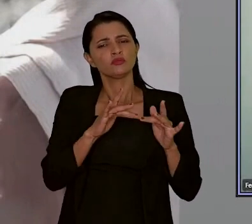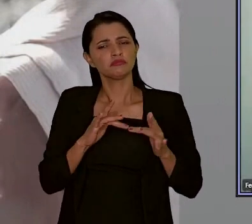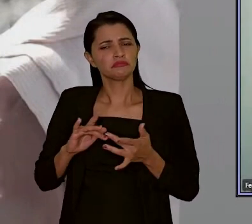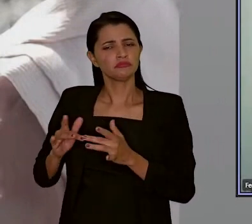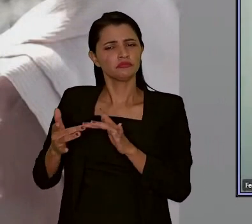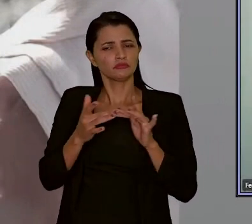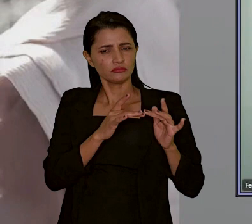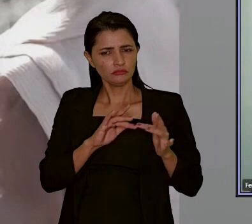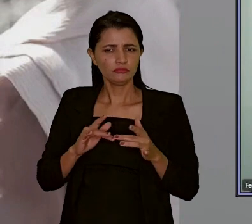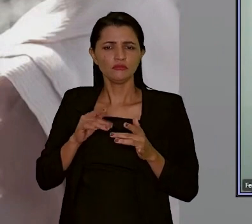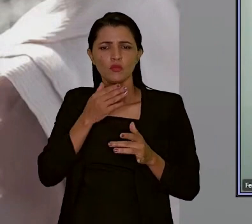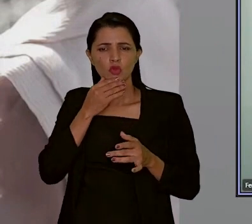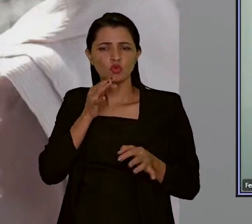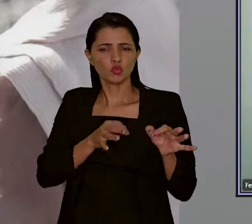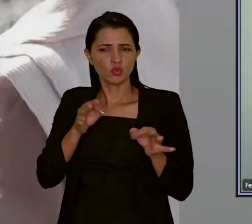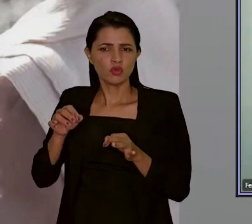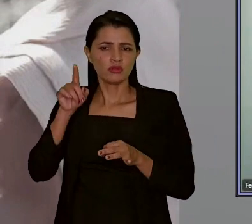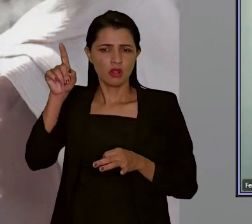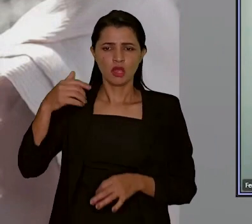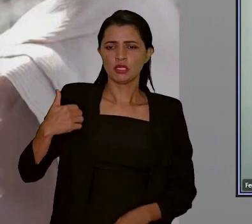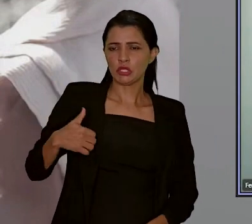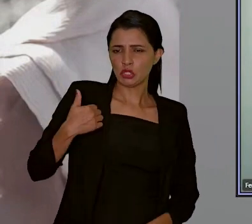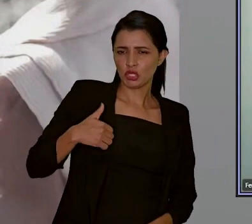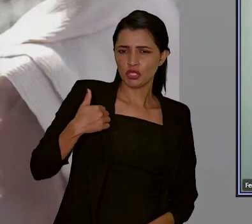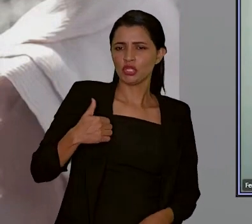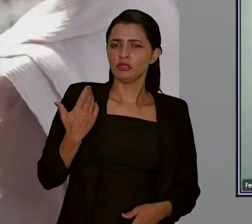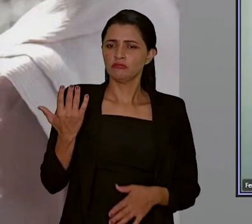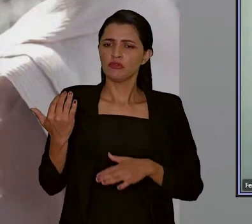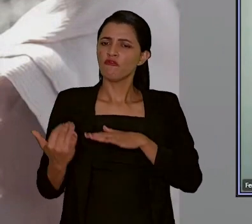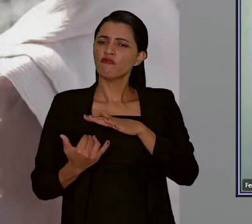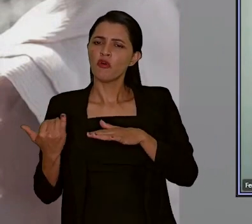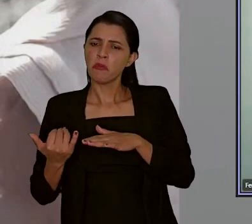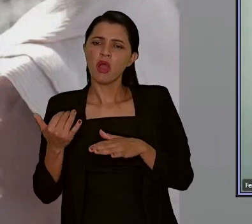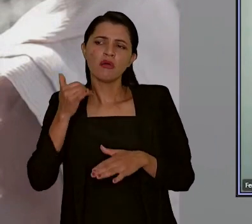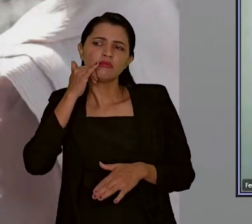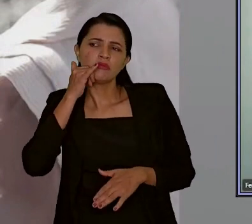mais informais, são feitos por telefone ou por e-mail,